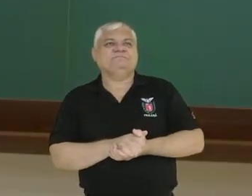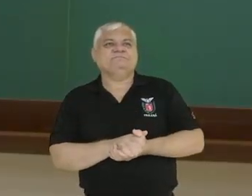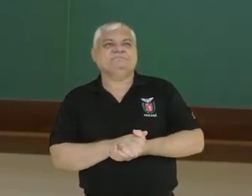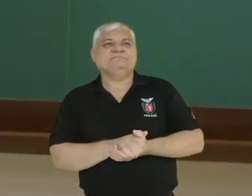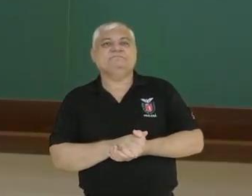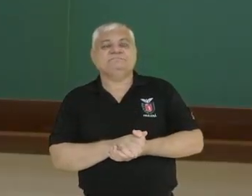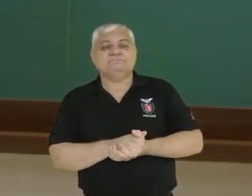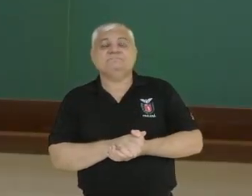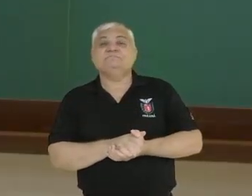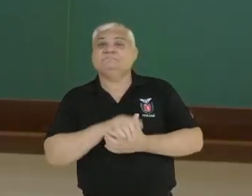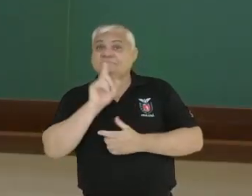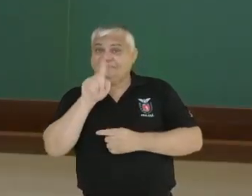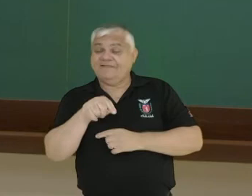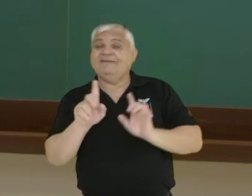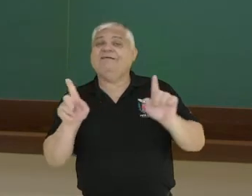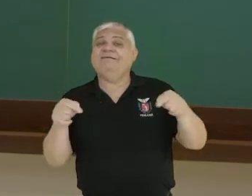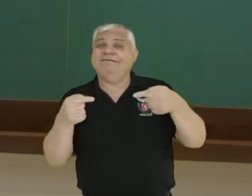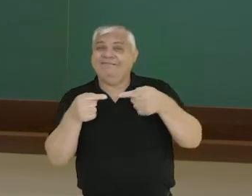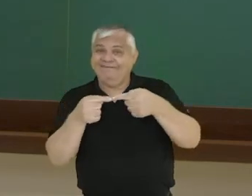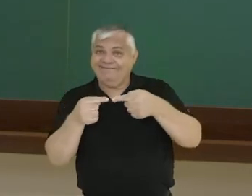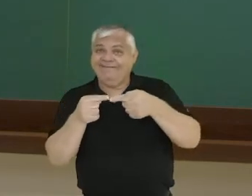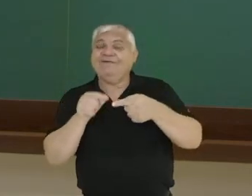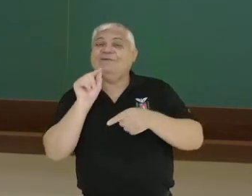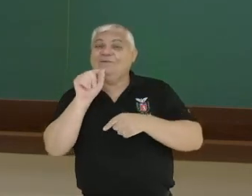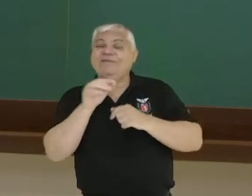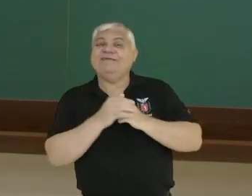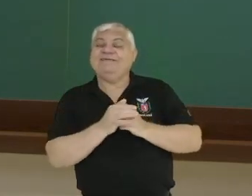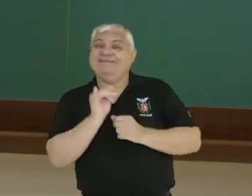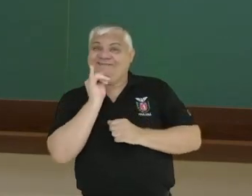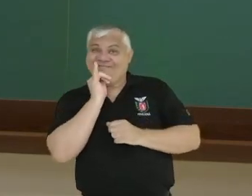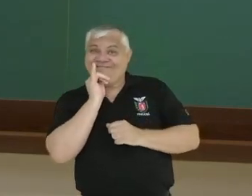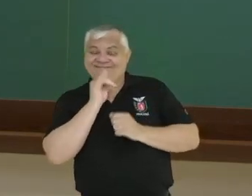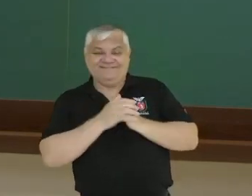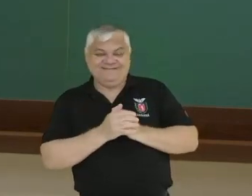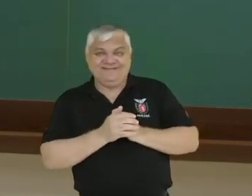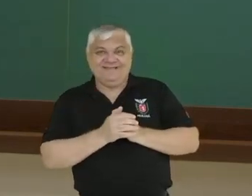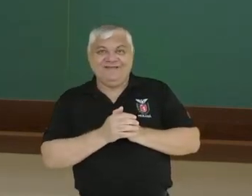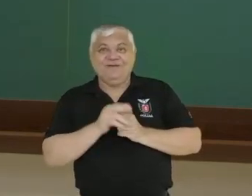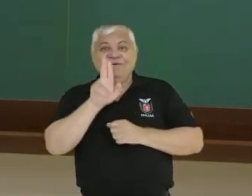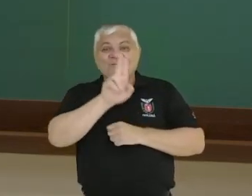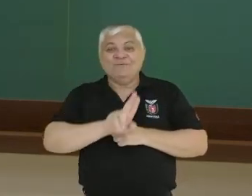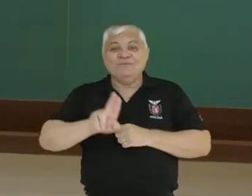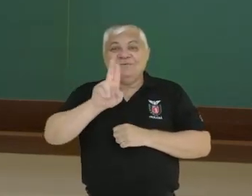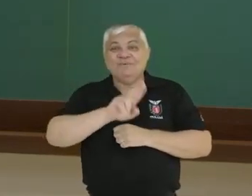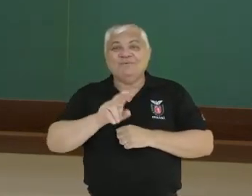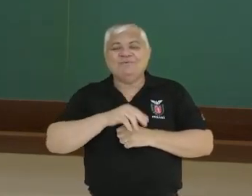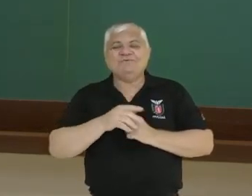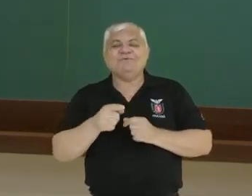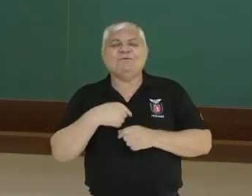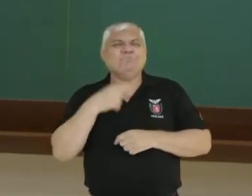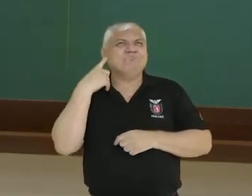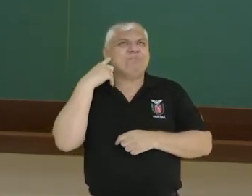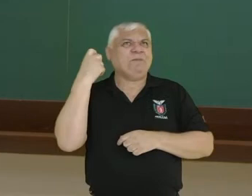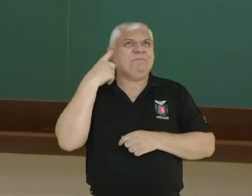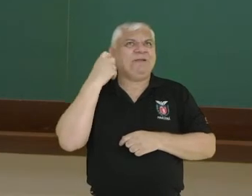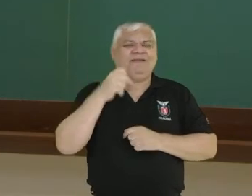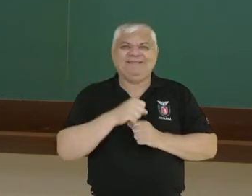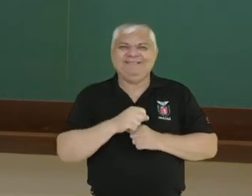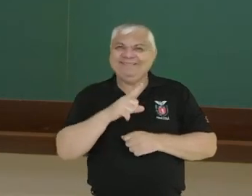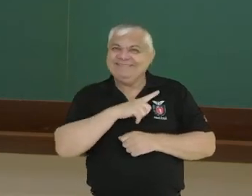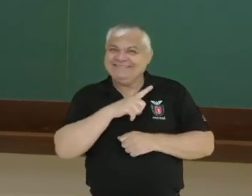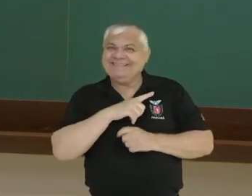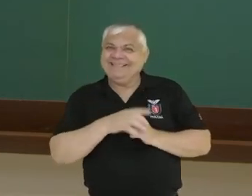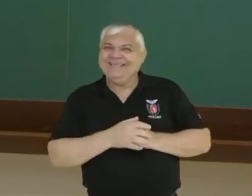Olha lá, a relação então de sentido consiste no seguinte, né? No uso das onomatopeias, vocês perceberam, né?